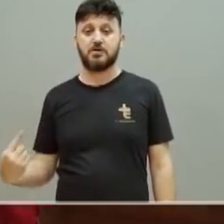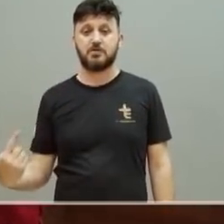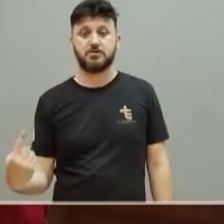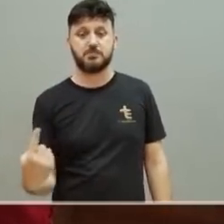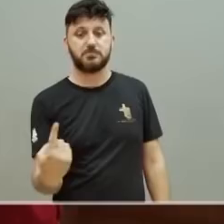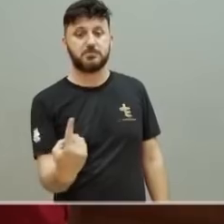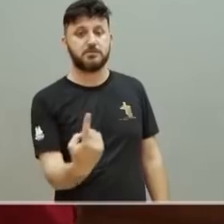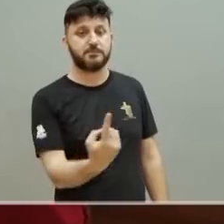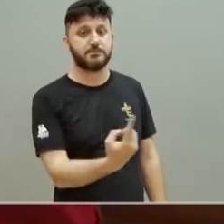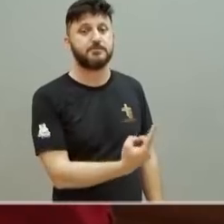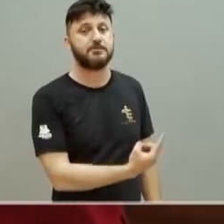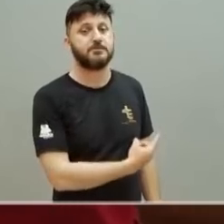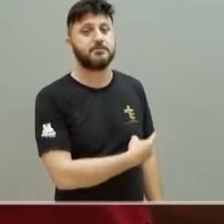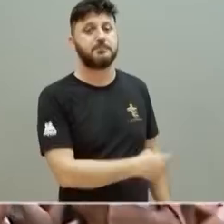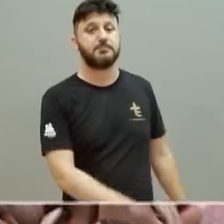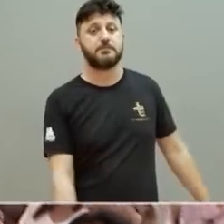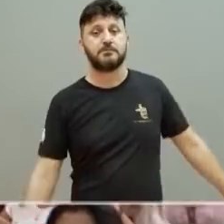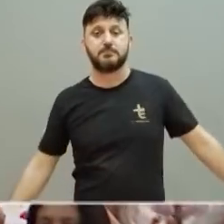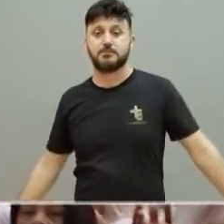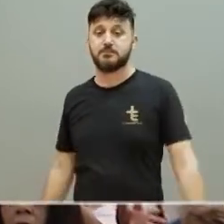Cante, igreja.